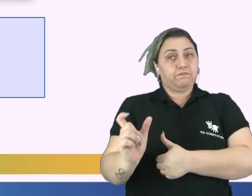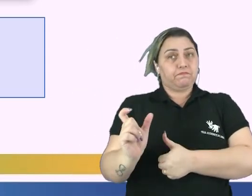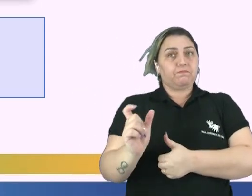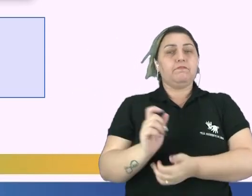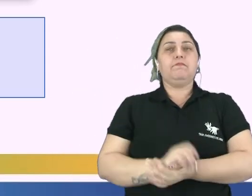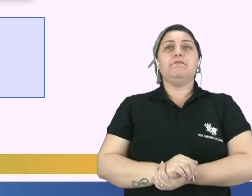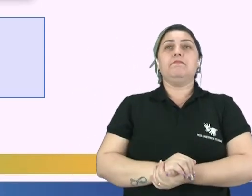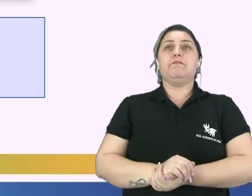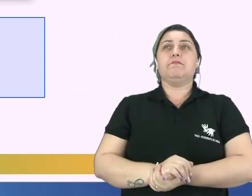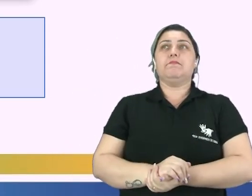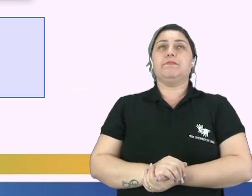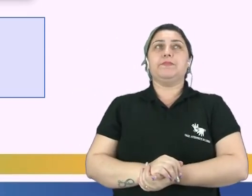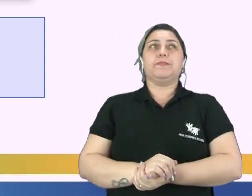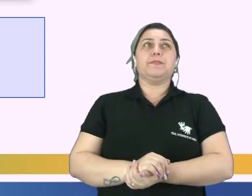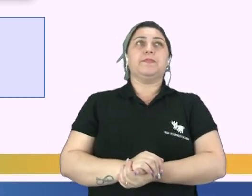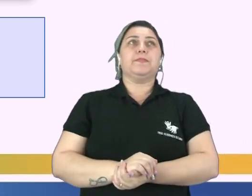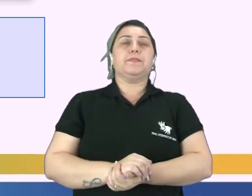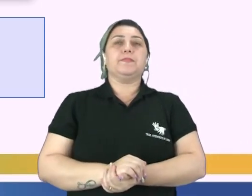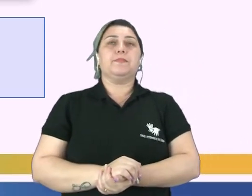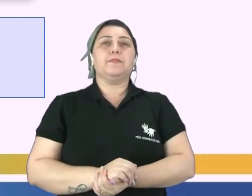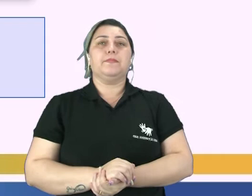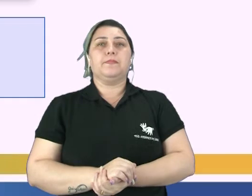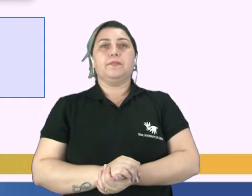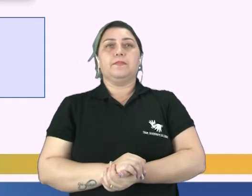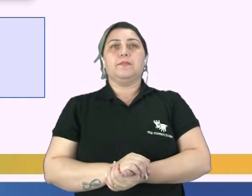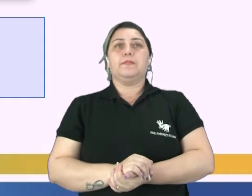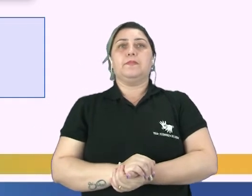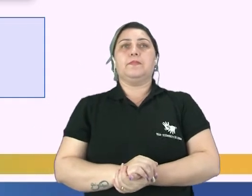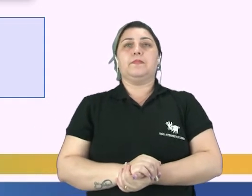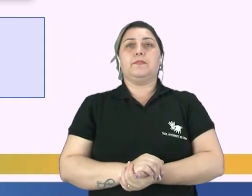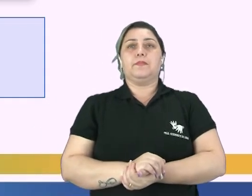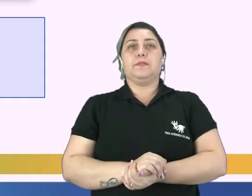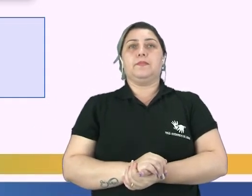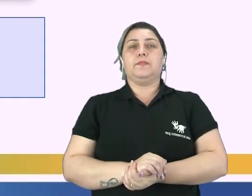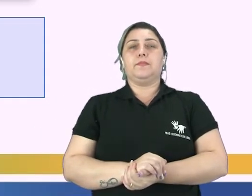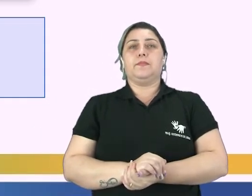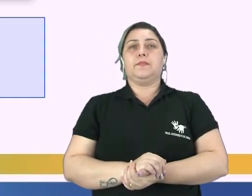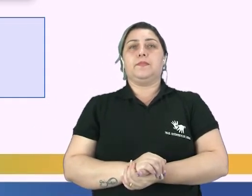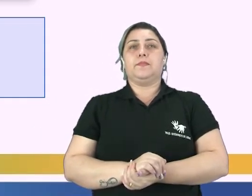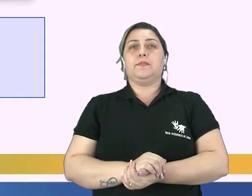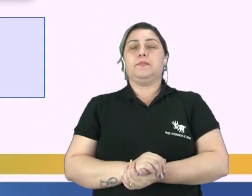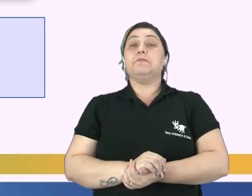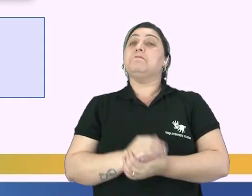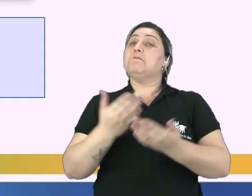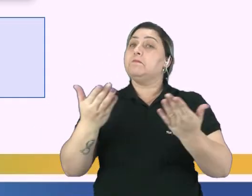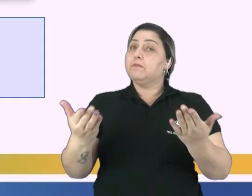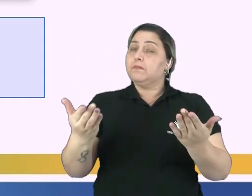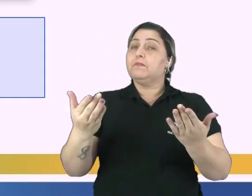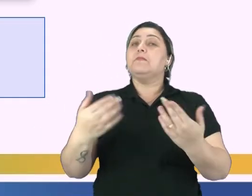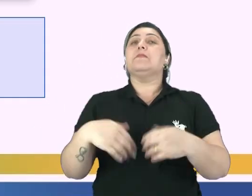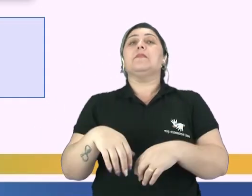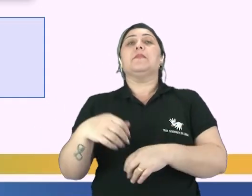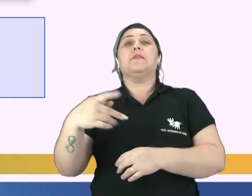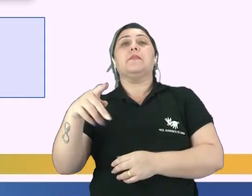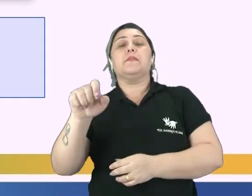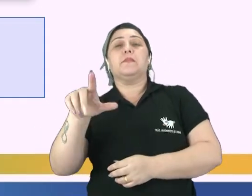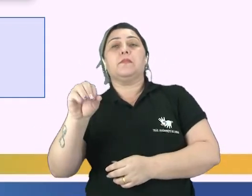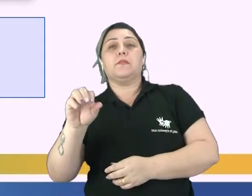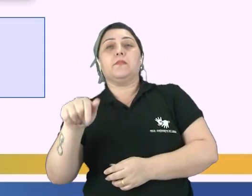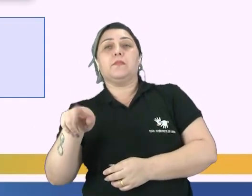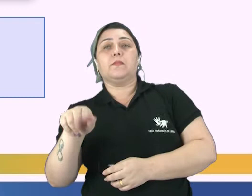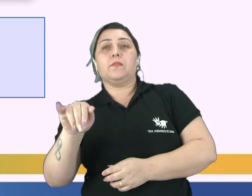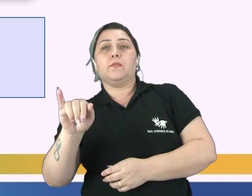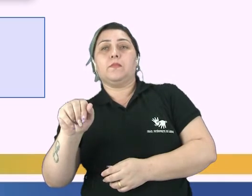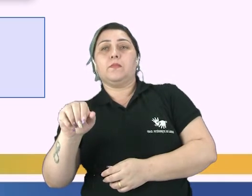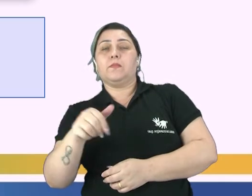porquê pela expressão pelo qual, pela qual, pelos quais, pelas quais. Nesse caso, pelos quais. Então, ele é